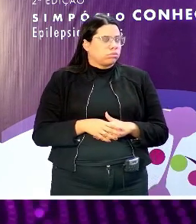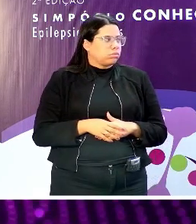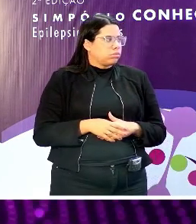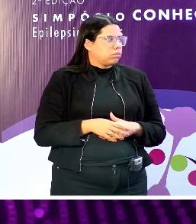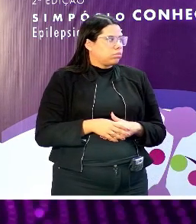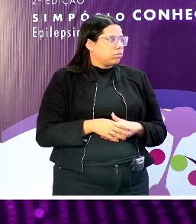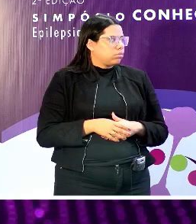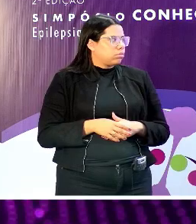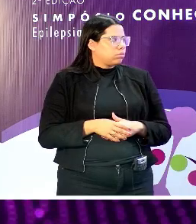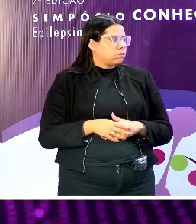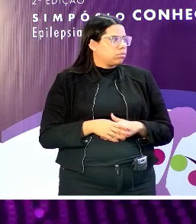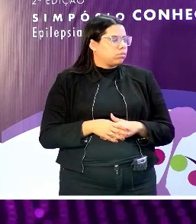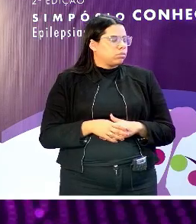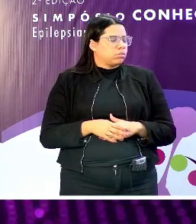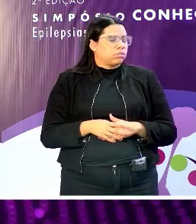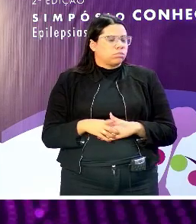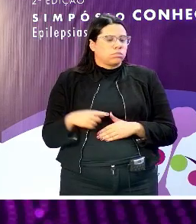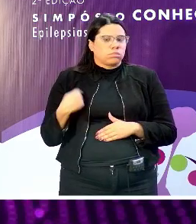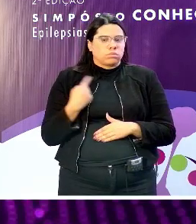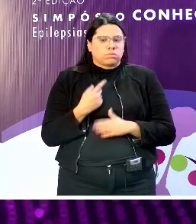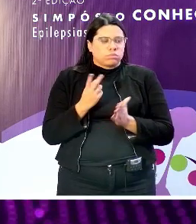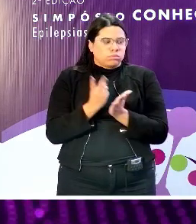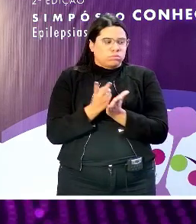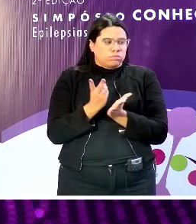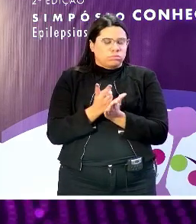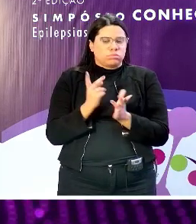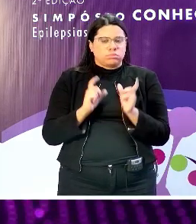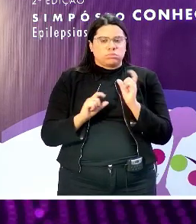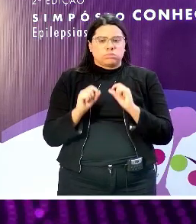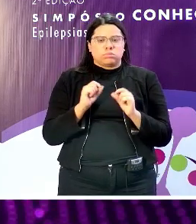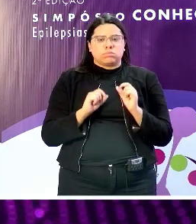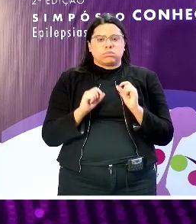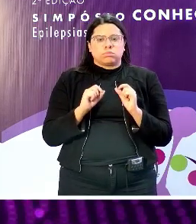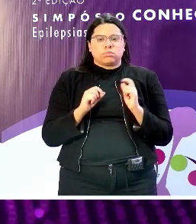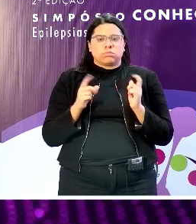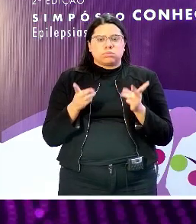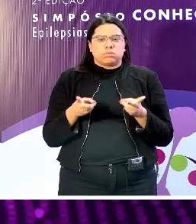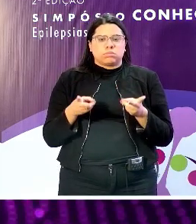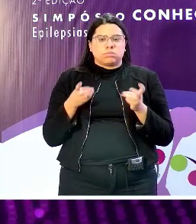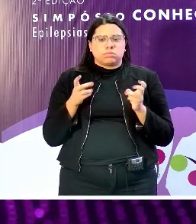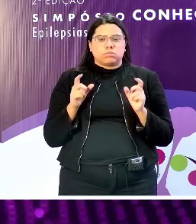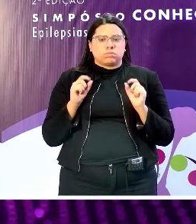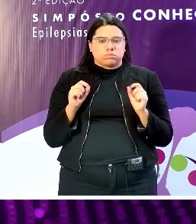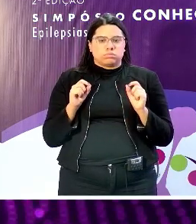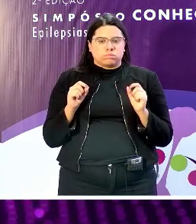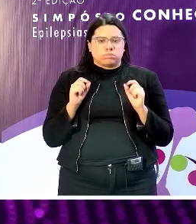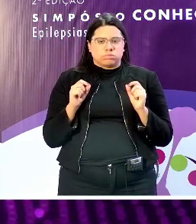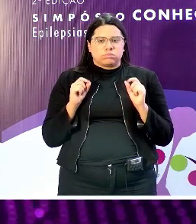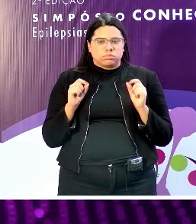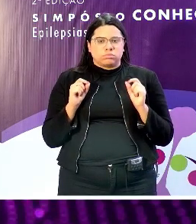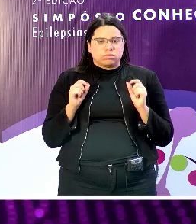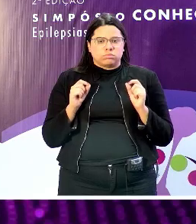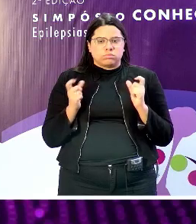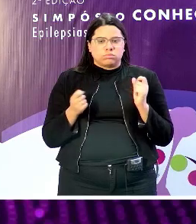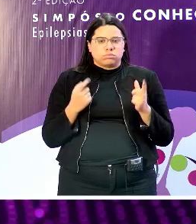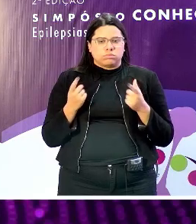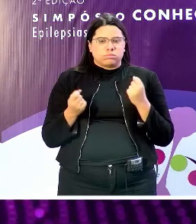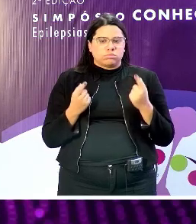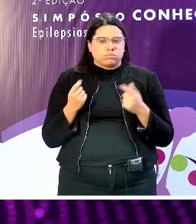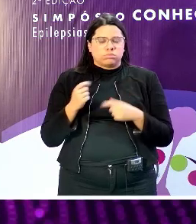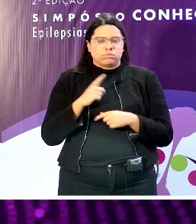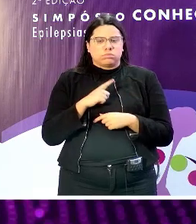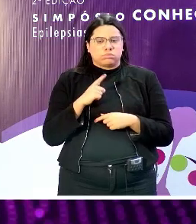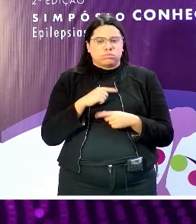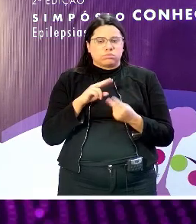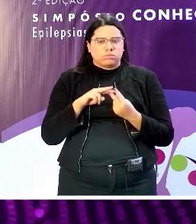Bom, quando a gente sequenciou o genoma inteiro desses pacientes, a gente percebeu que, apesar de alguns terem mutações em outros genes